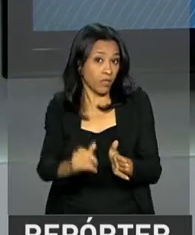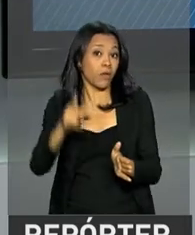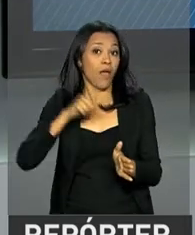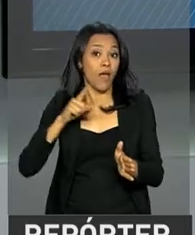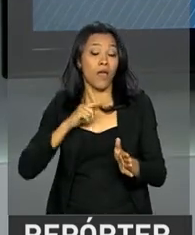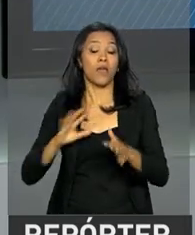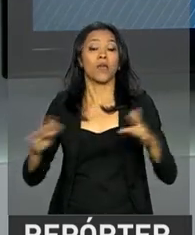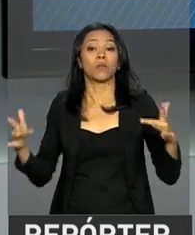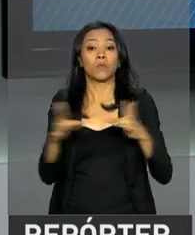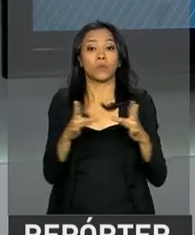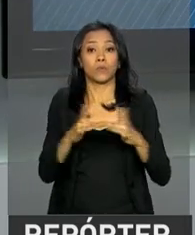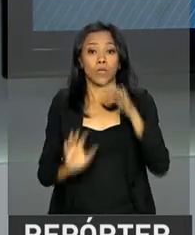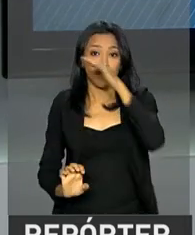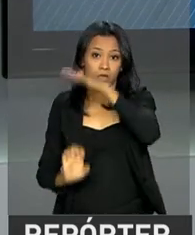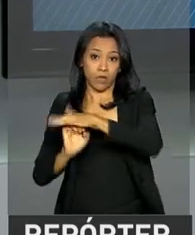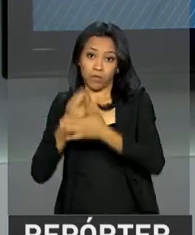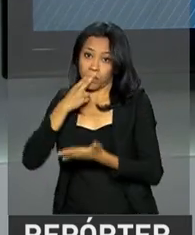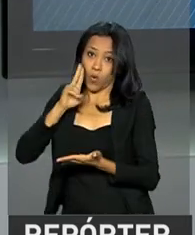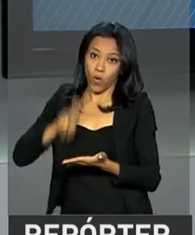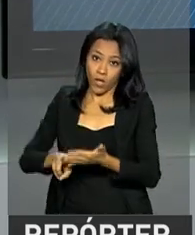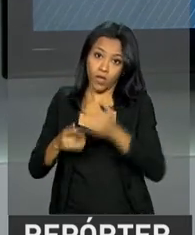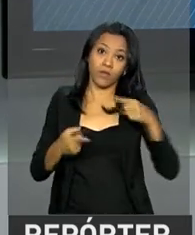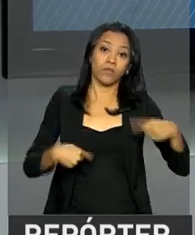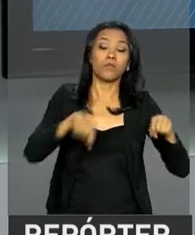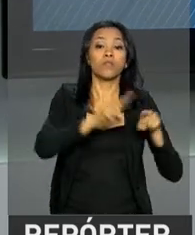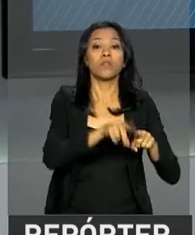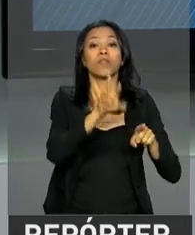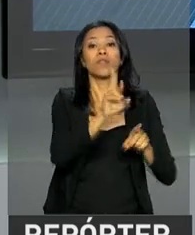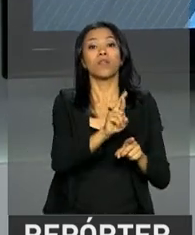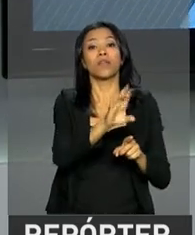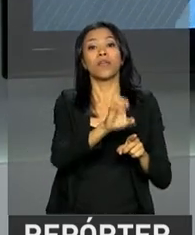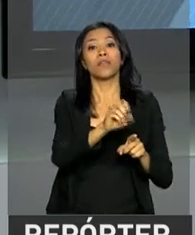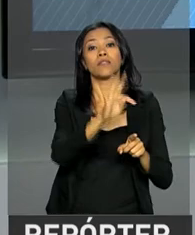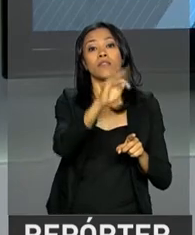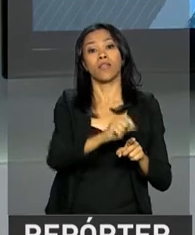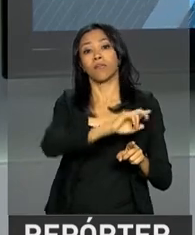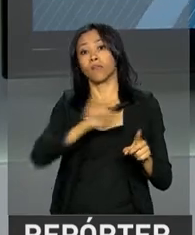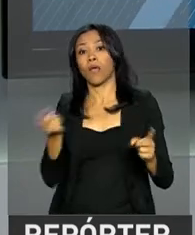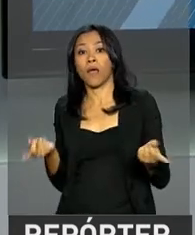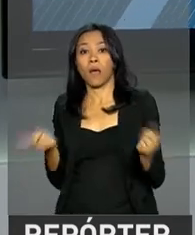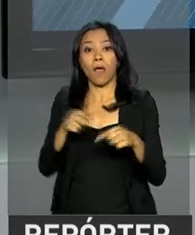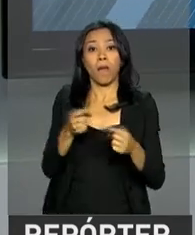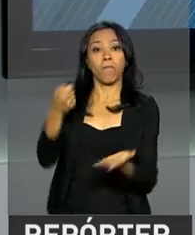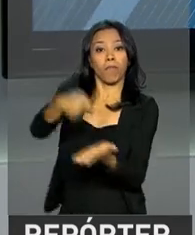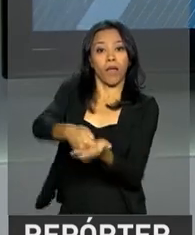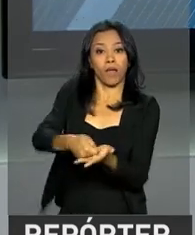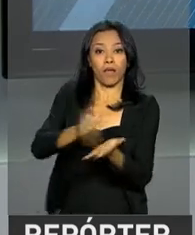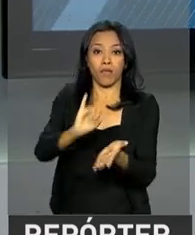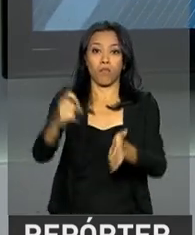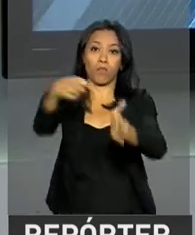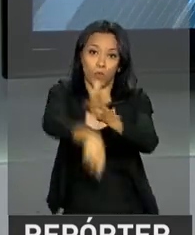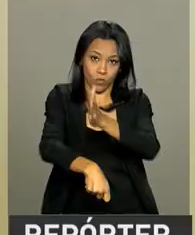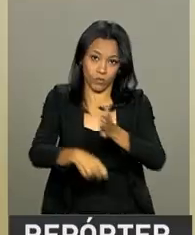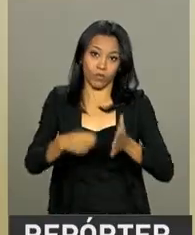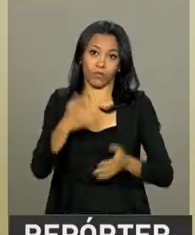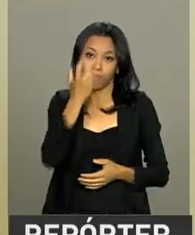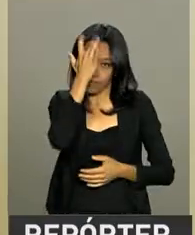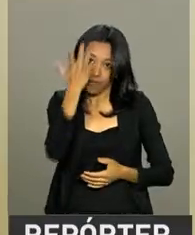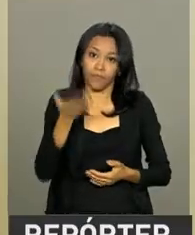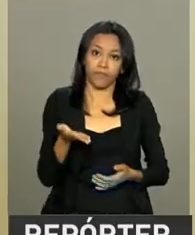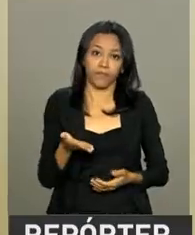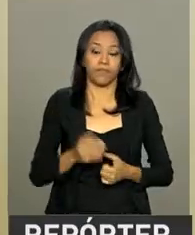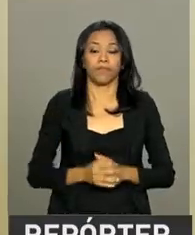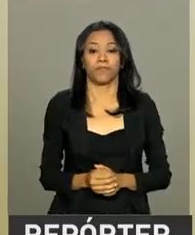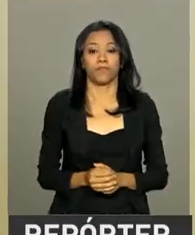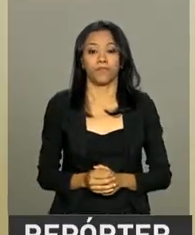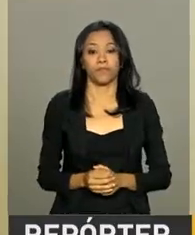e Receita Federal, simplificando o pagamento de impostos e a liberação aduaneira dos produtos importados.